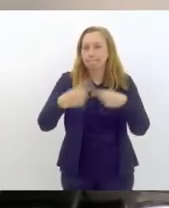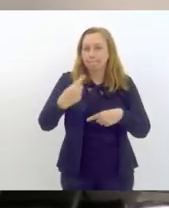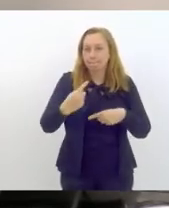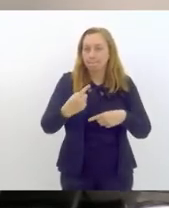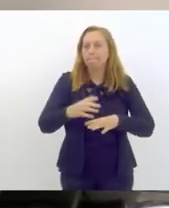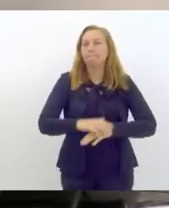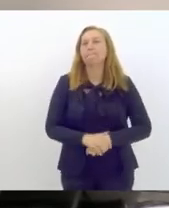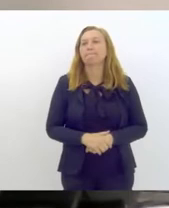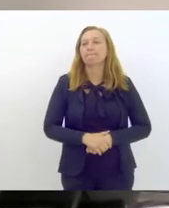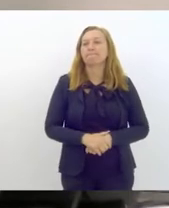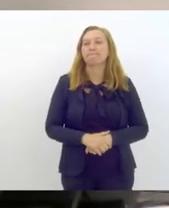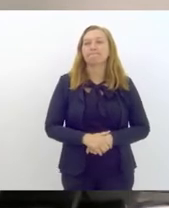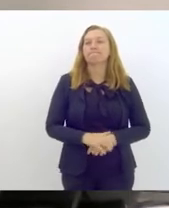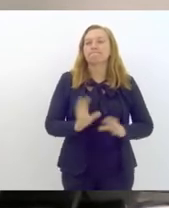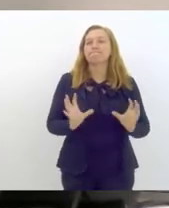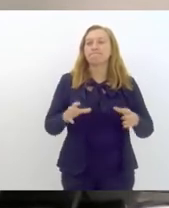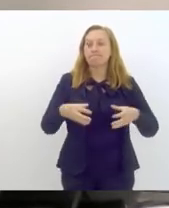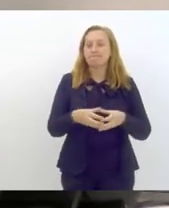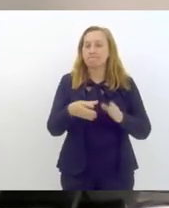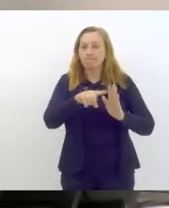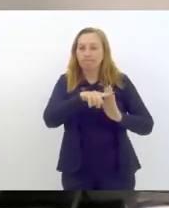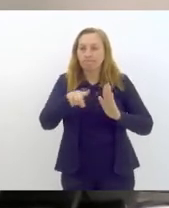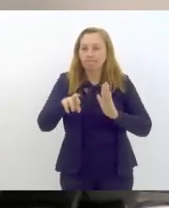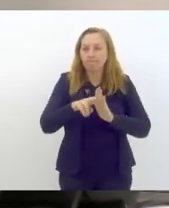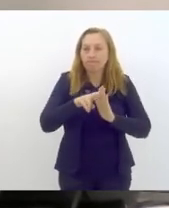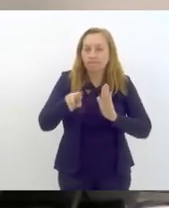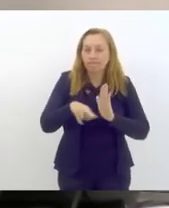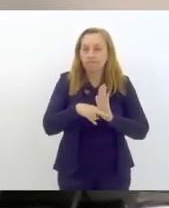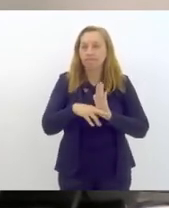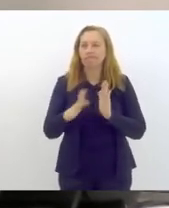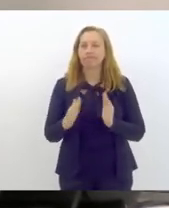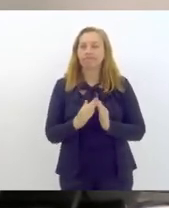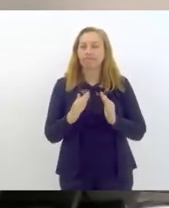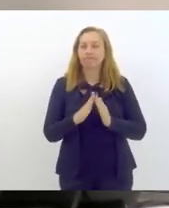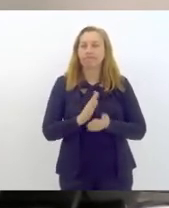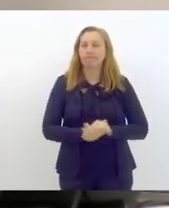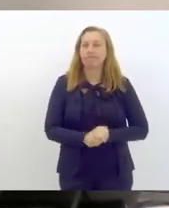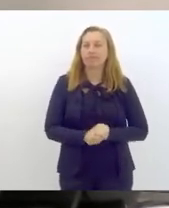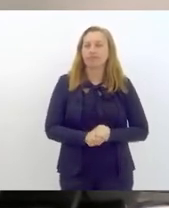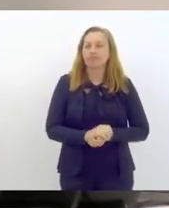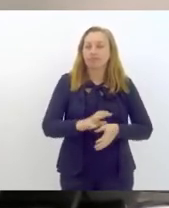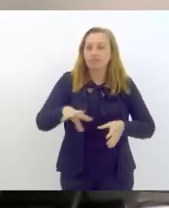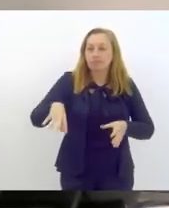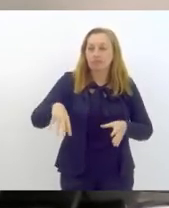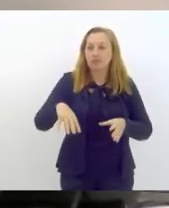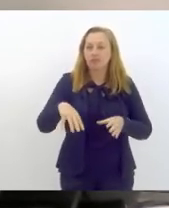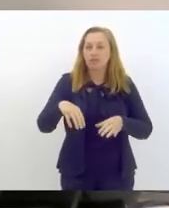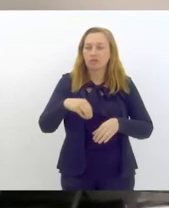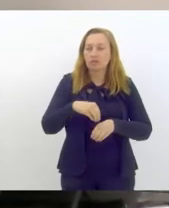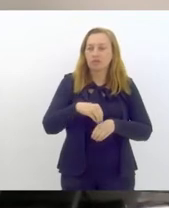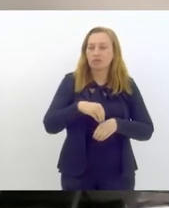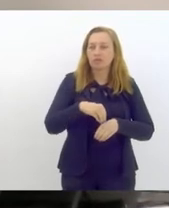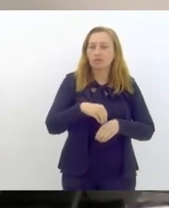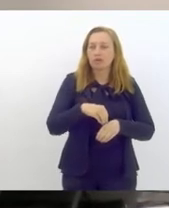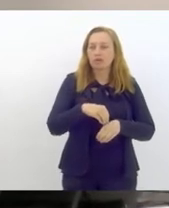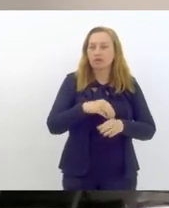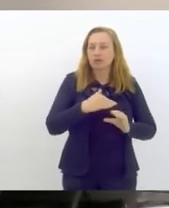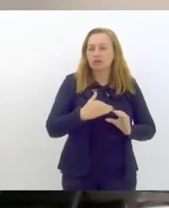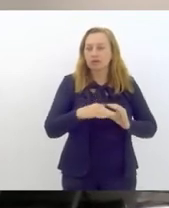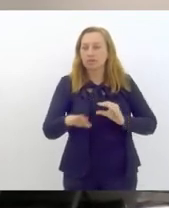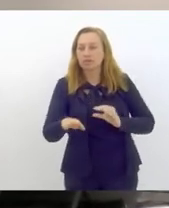âmbito da Comissão de Normas Internas e vai ser remetida à mesa diretora